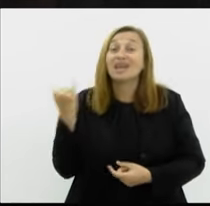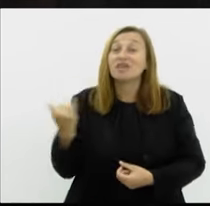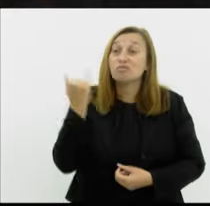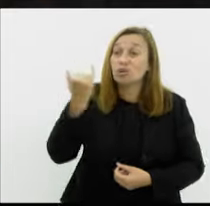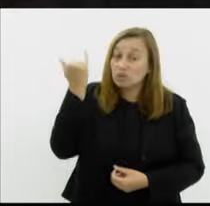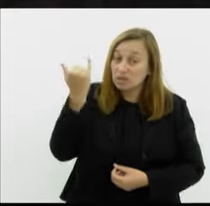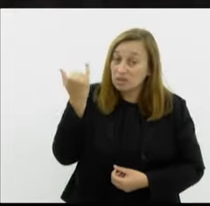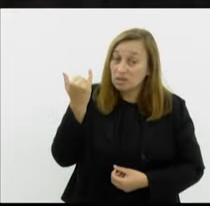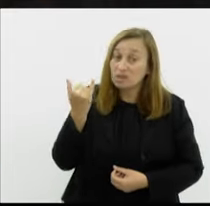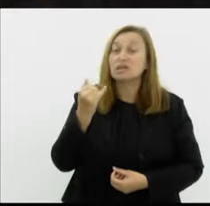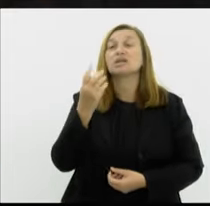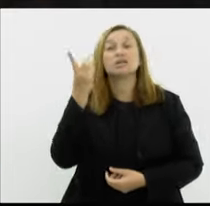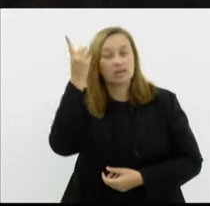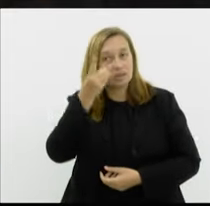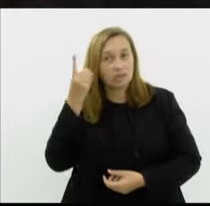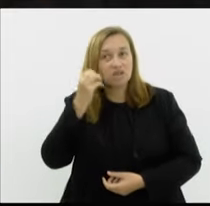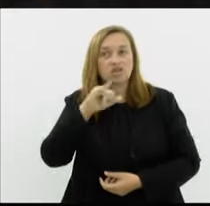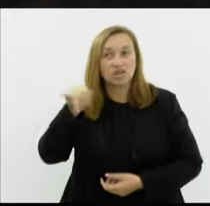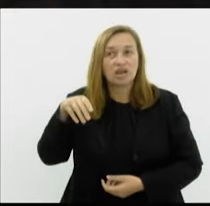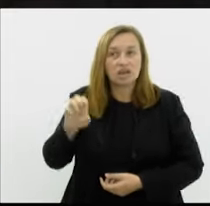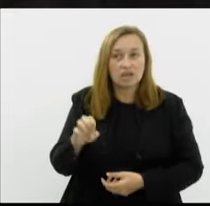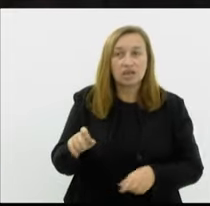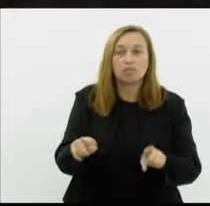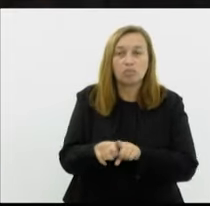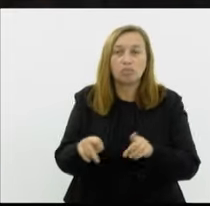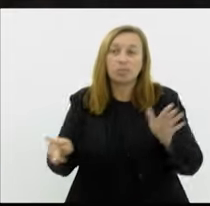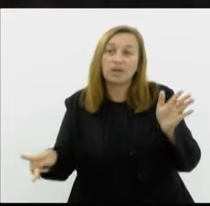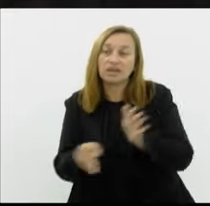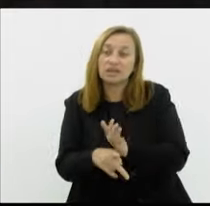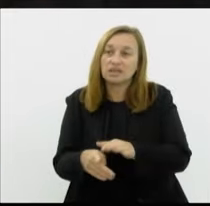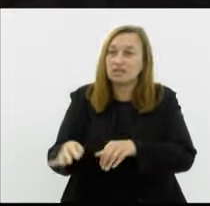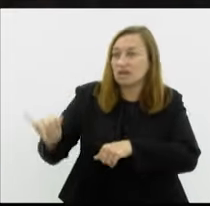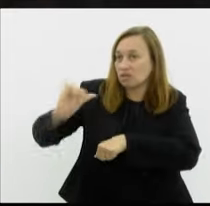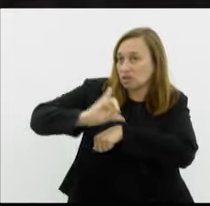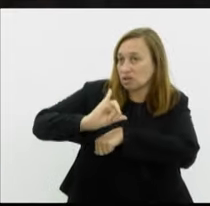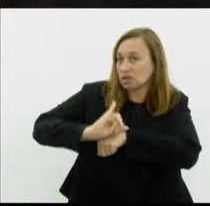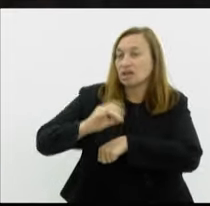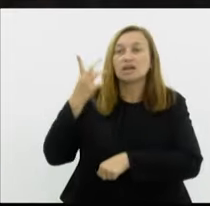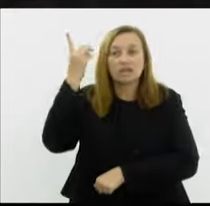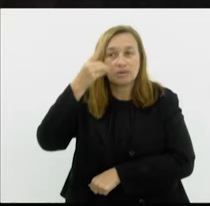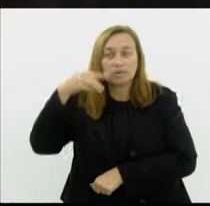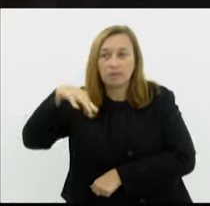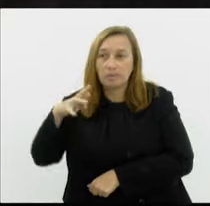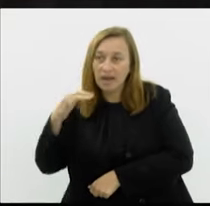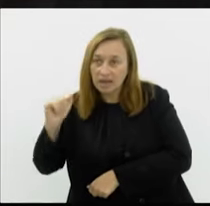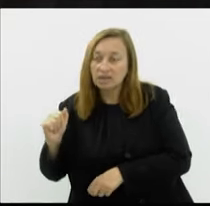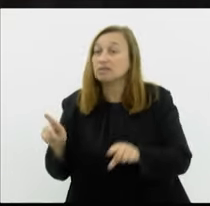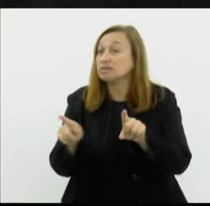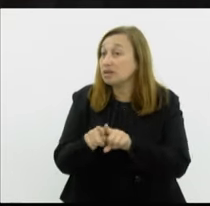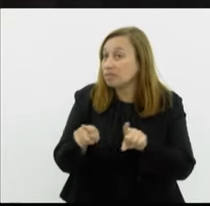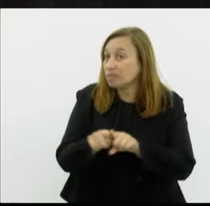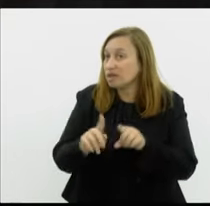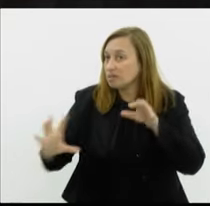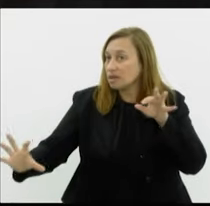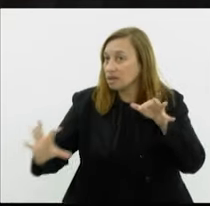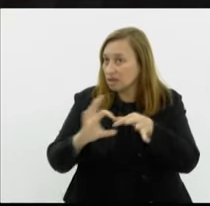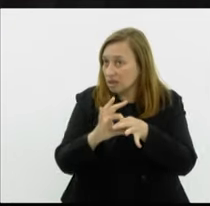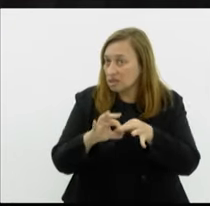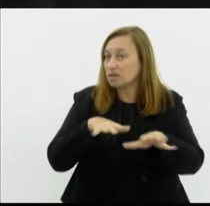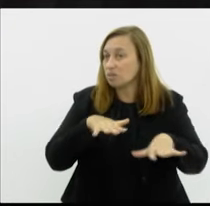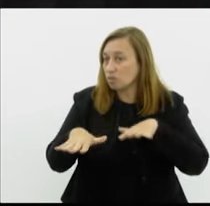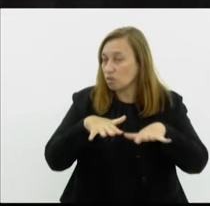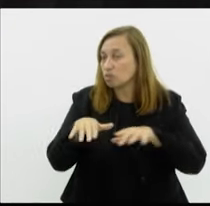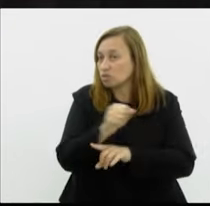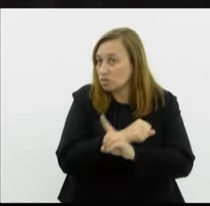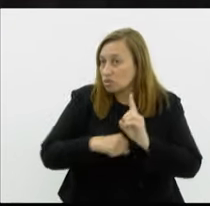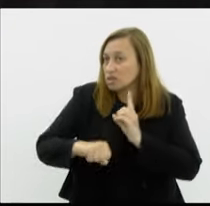deputado Jari, inclusive, porque é de Volta Redonda, e a deputada Marina também tem ligação com o movimento